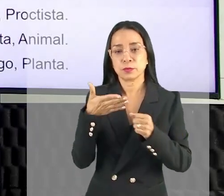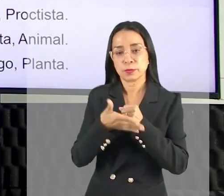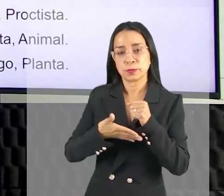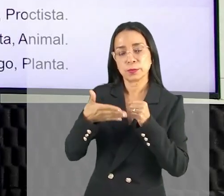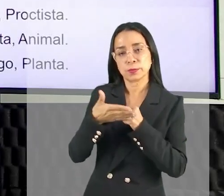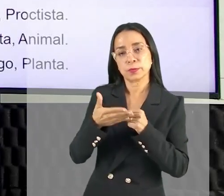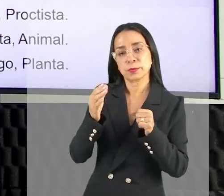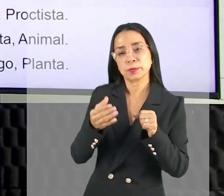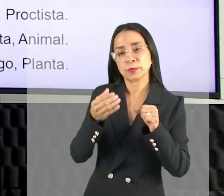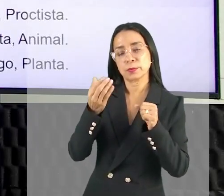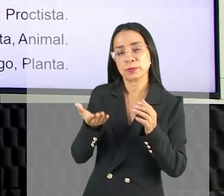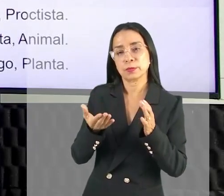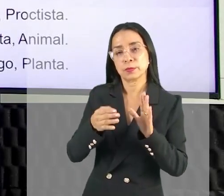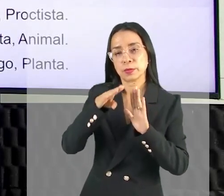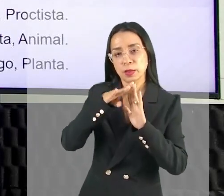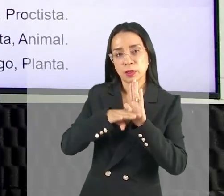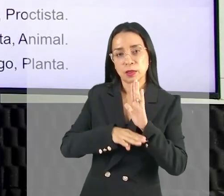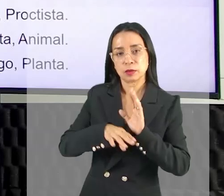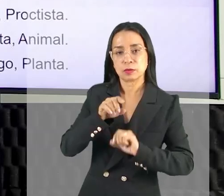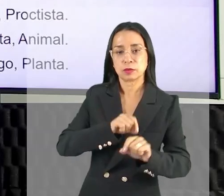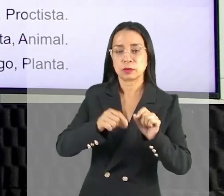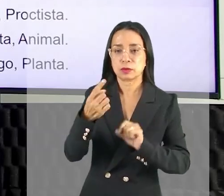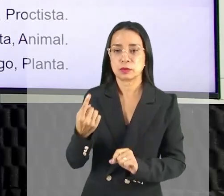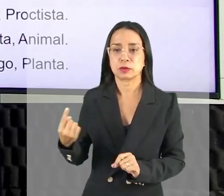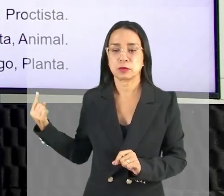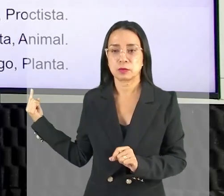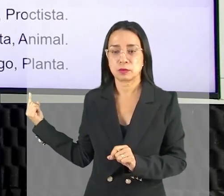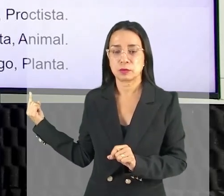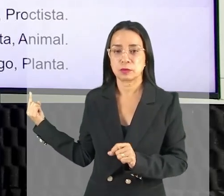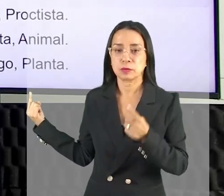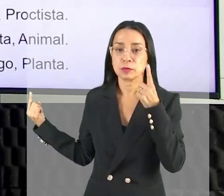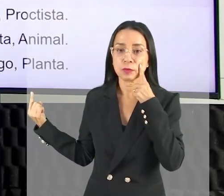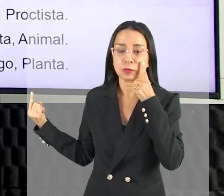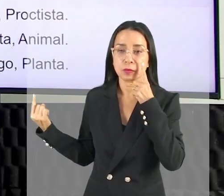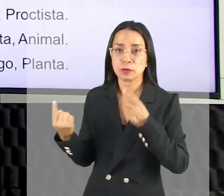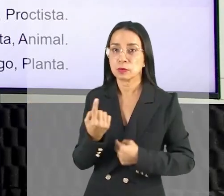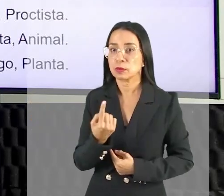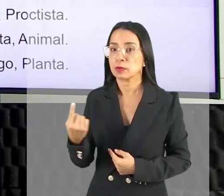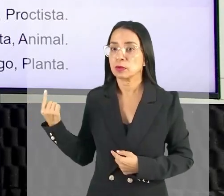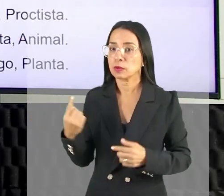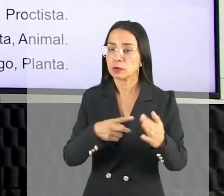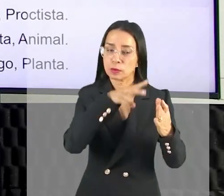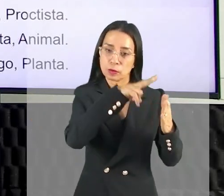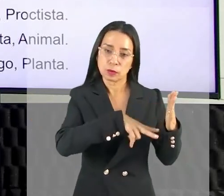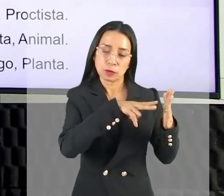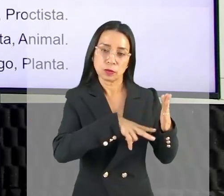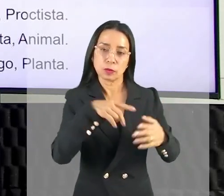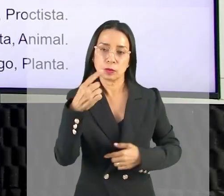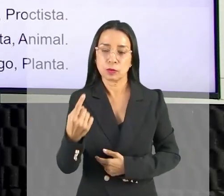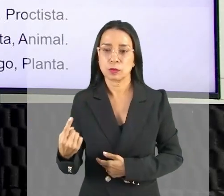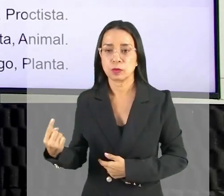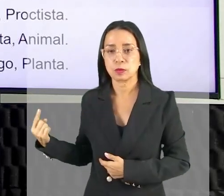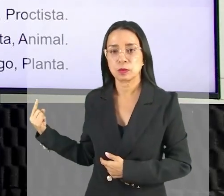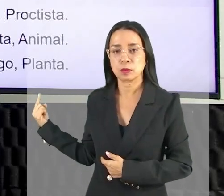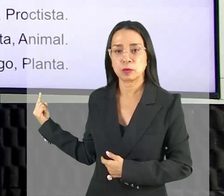na classificação mais recente de reinos, sugerida pelas norte-americanas,